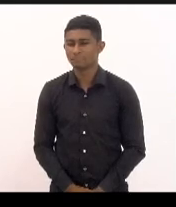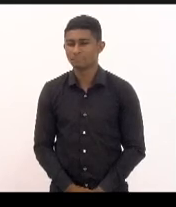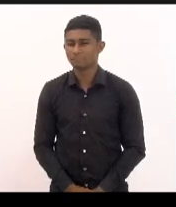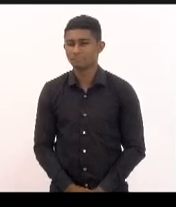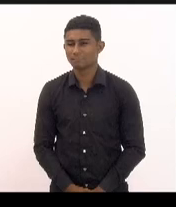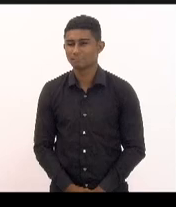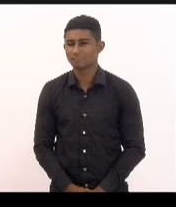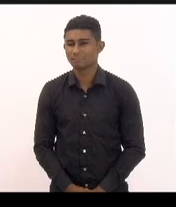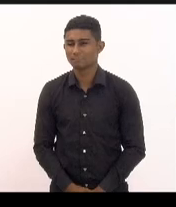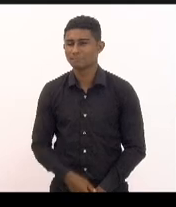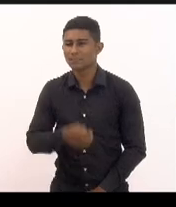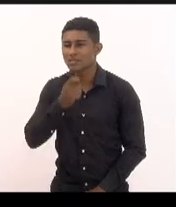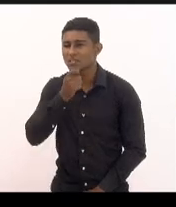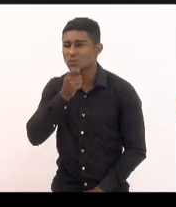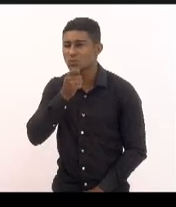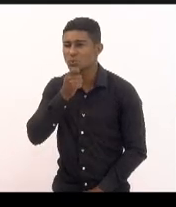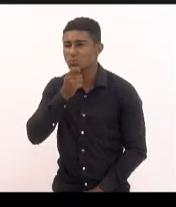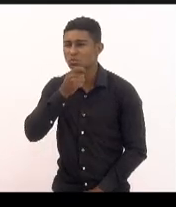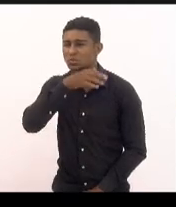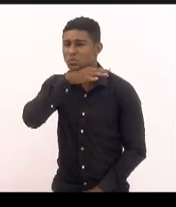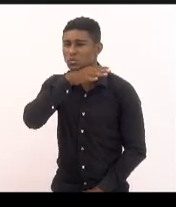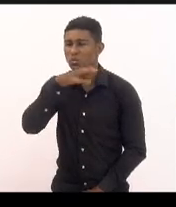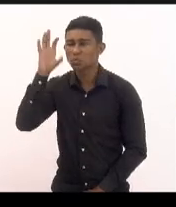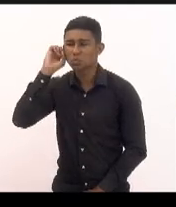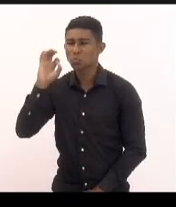Deputada Célia, está sem som.